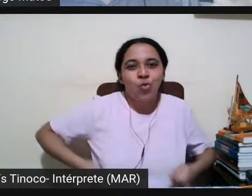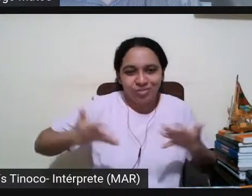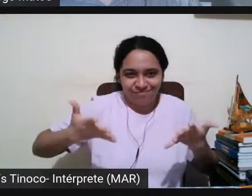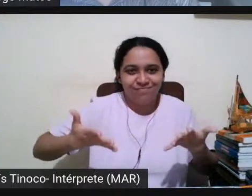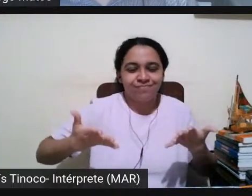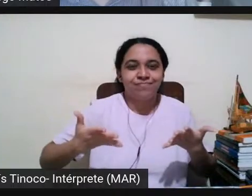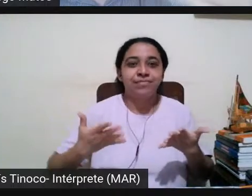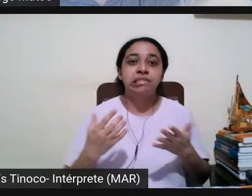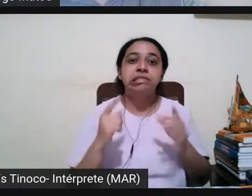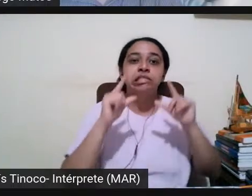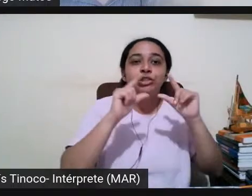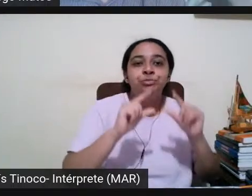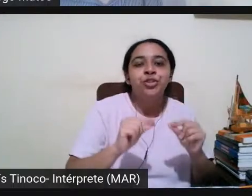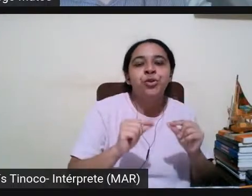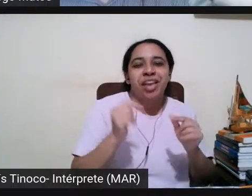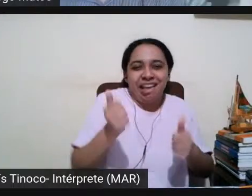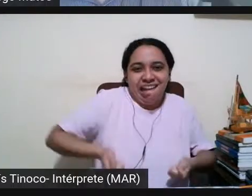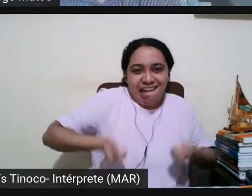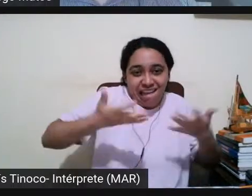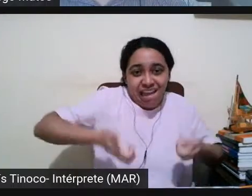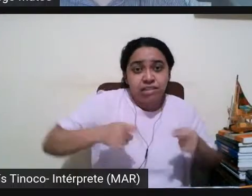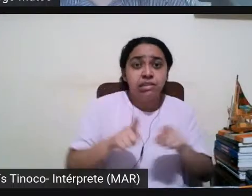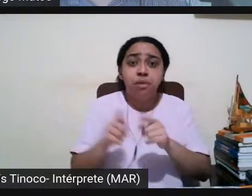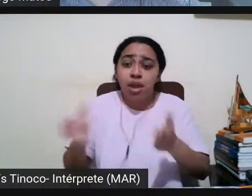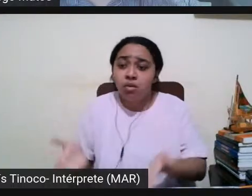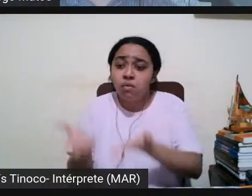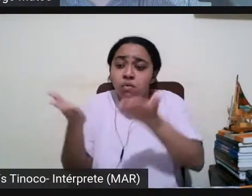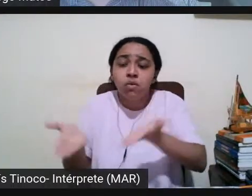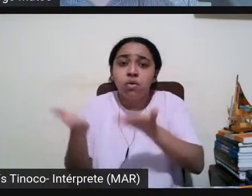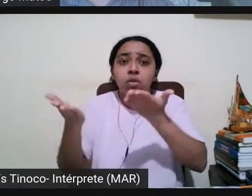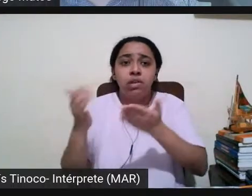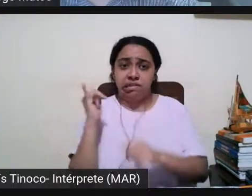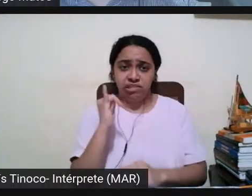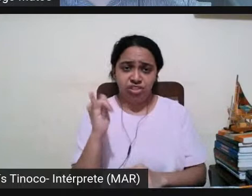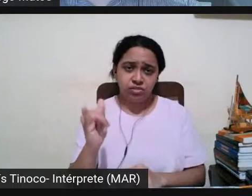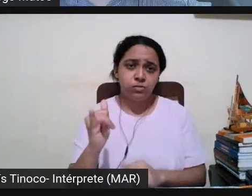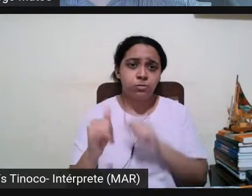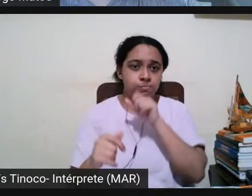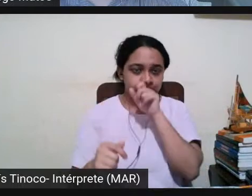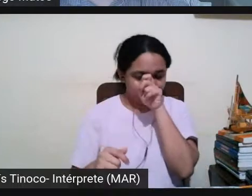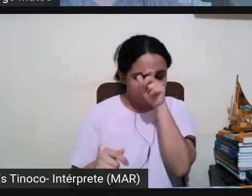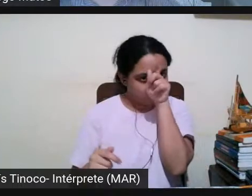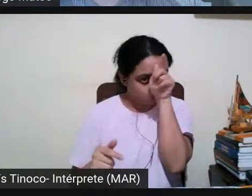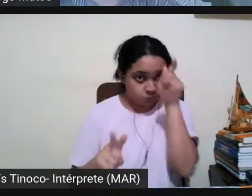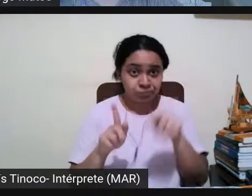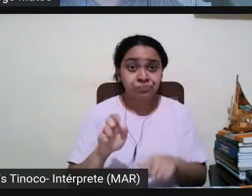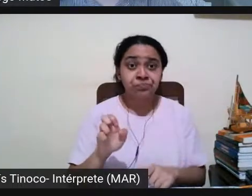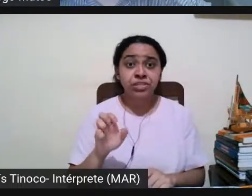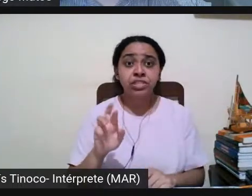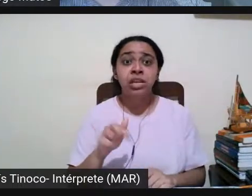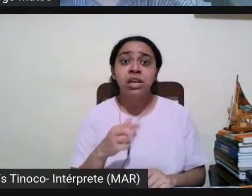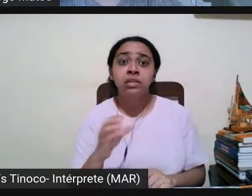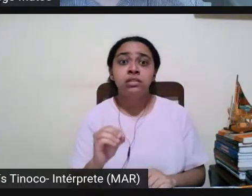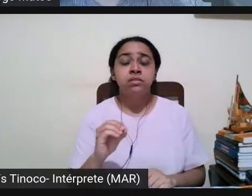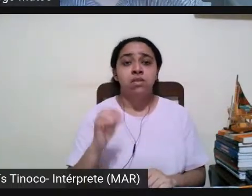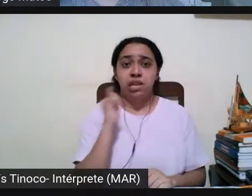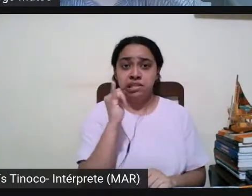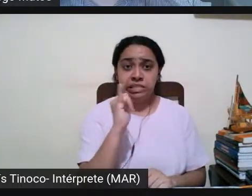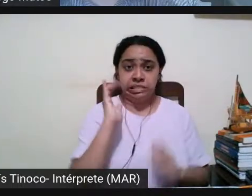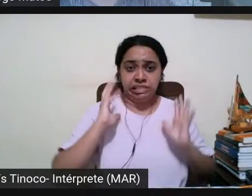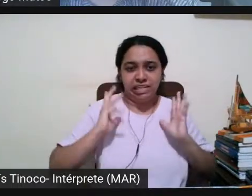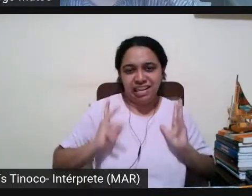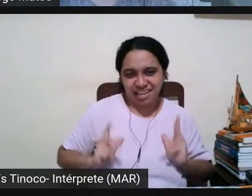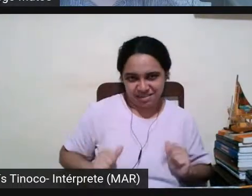e de forma tentar um pouquinho né Essa essa geração de energia limpa Tá